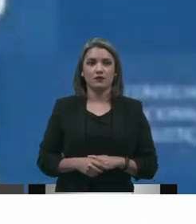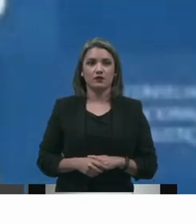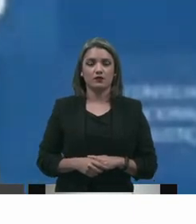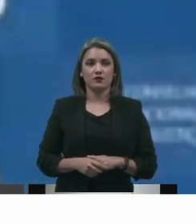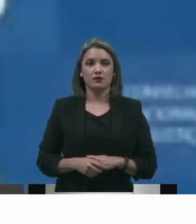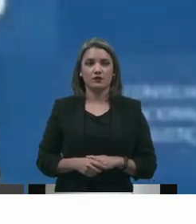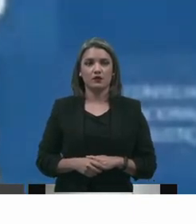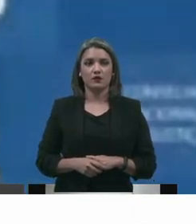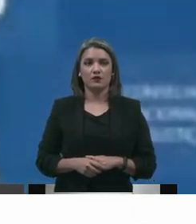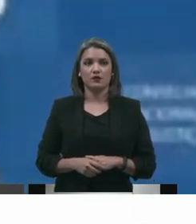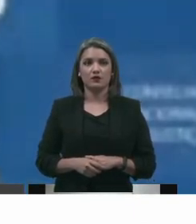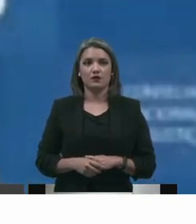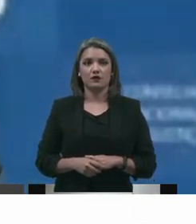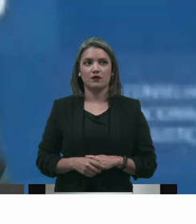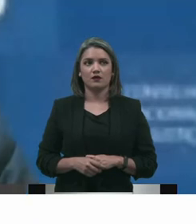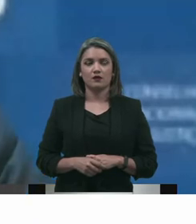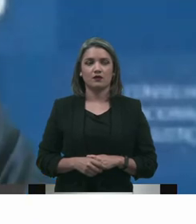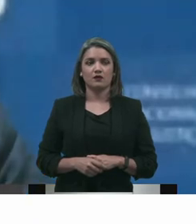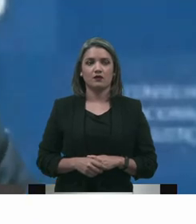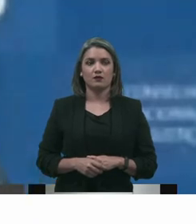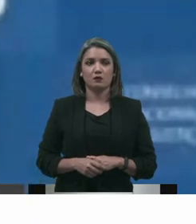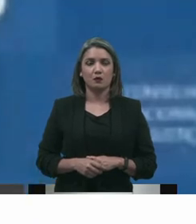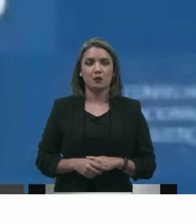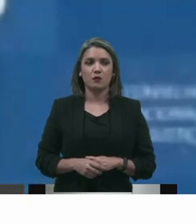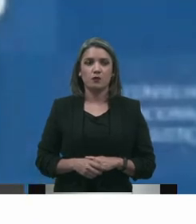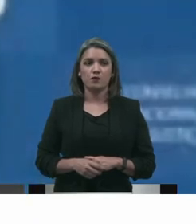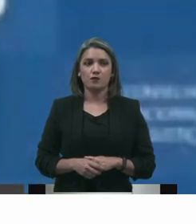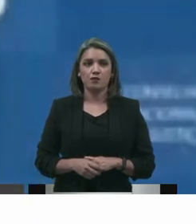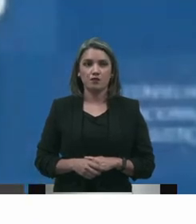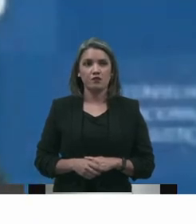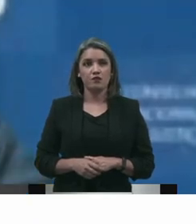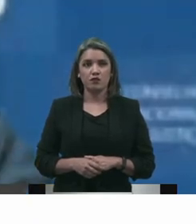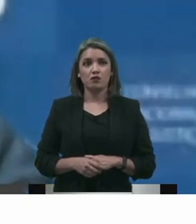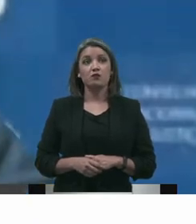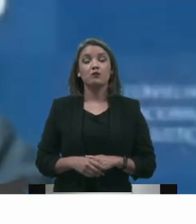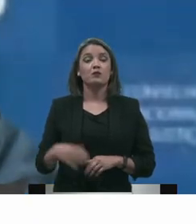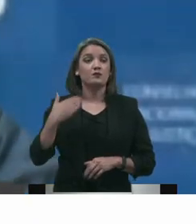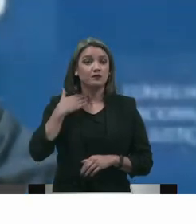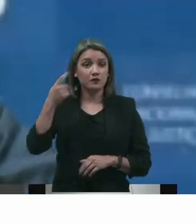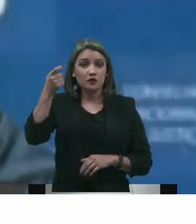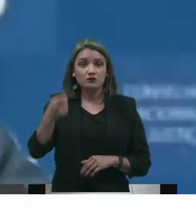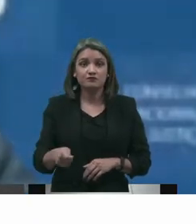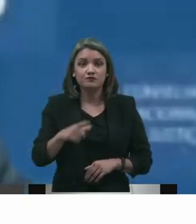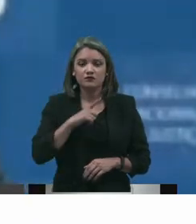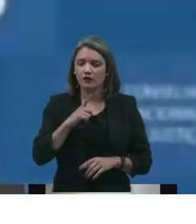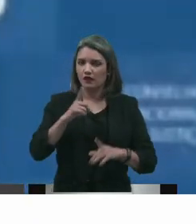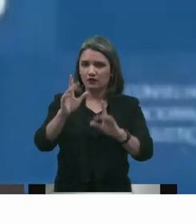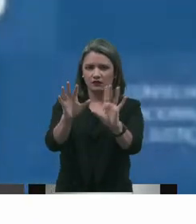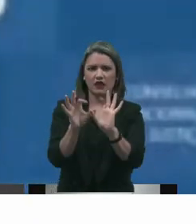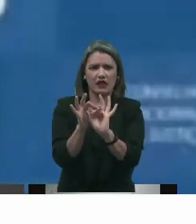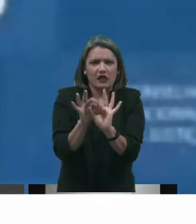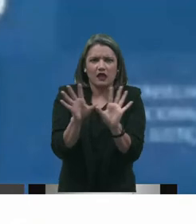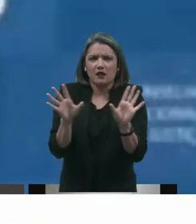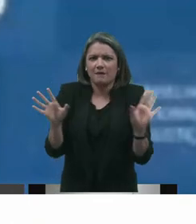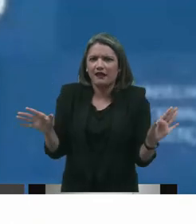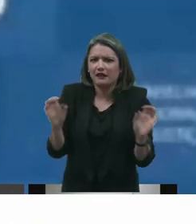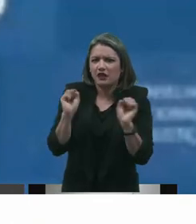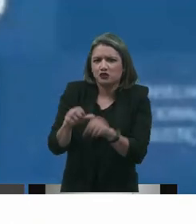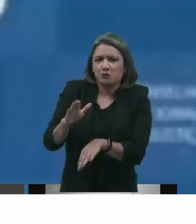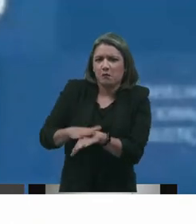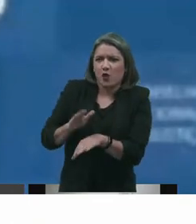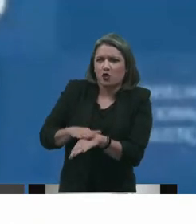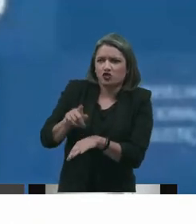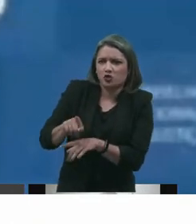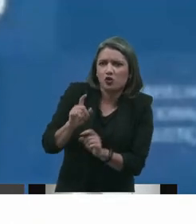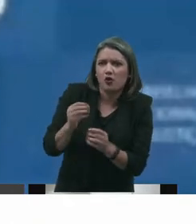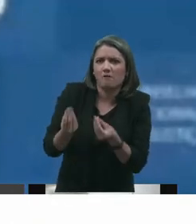precedente dele. Os magistrados, só para concluir, os magistrados gozam de plena liberdade de convicção e autonomia funcional